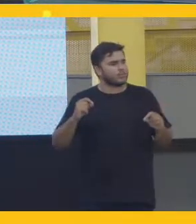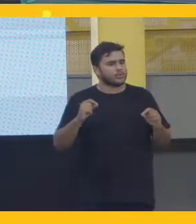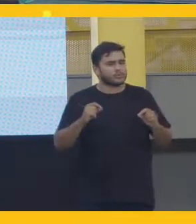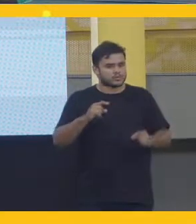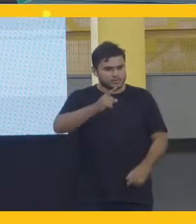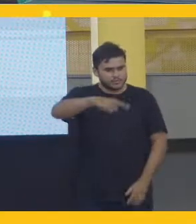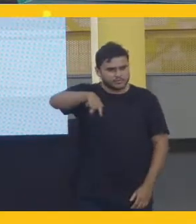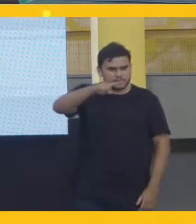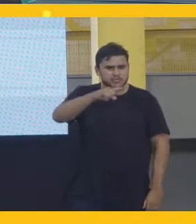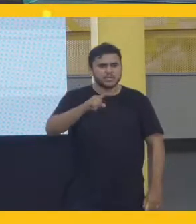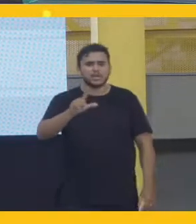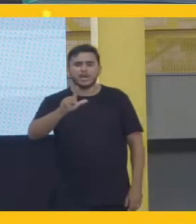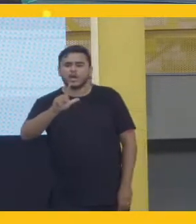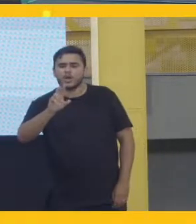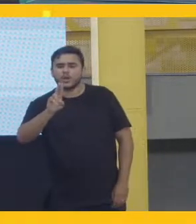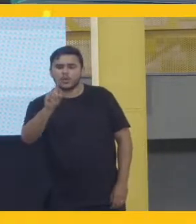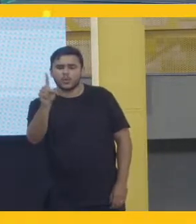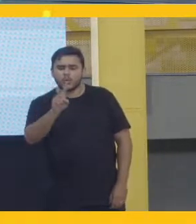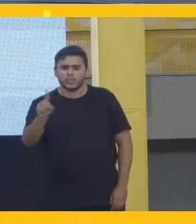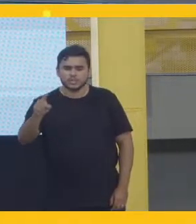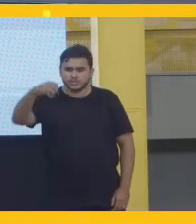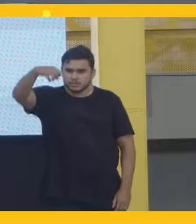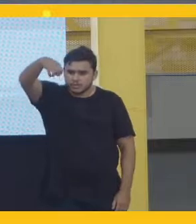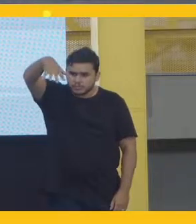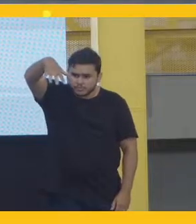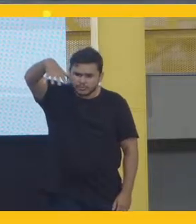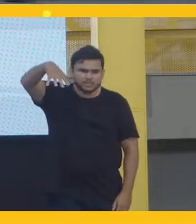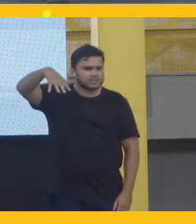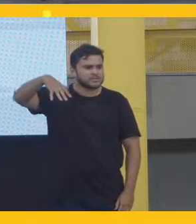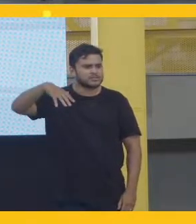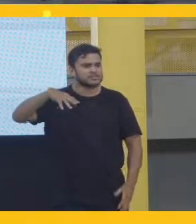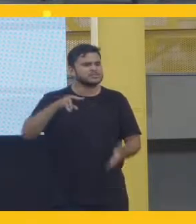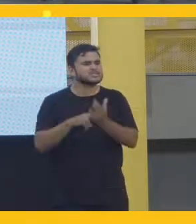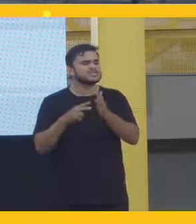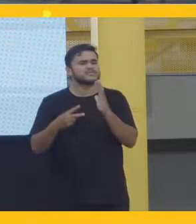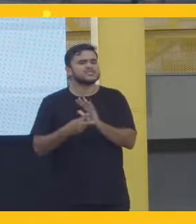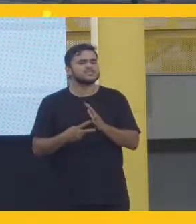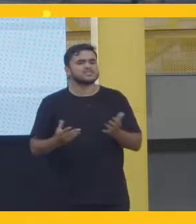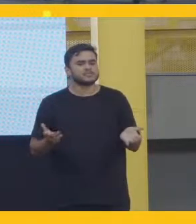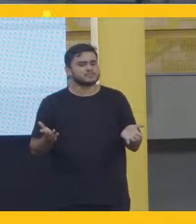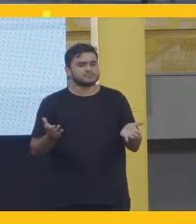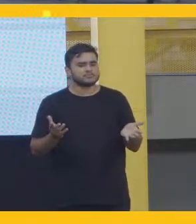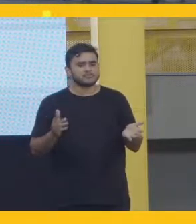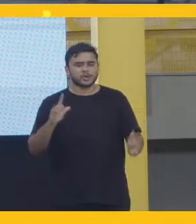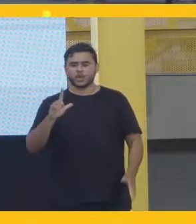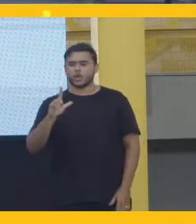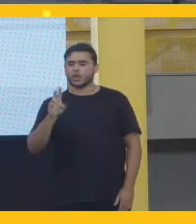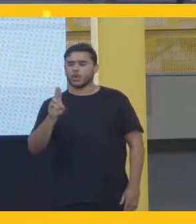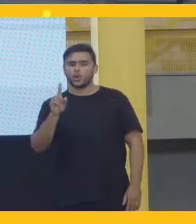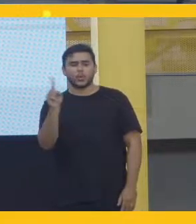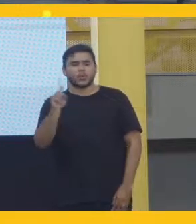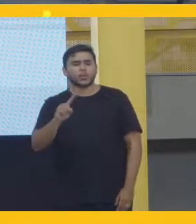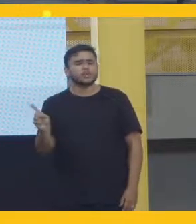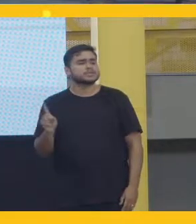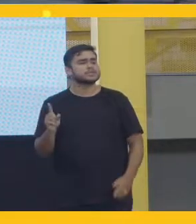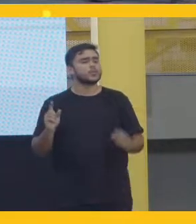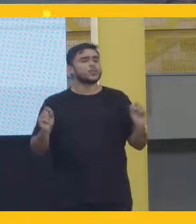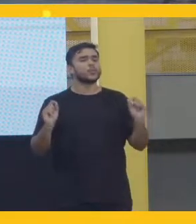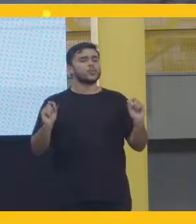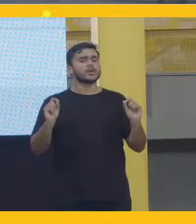luz. Toda vez que a gente pensa em luz, a gente não sabe responder o que